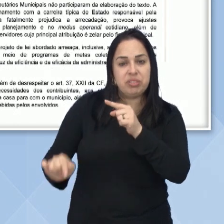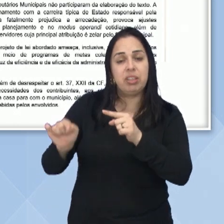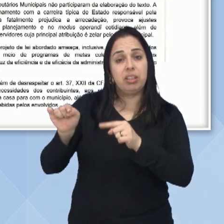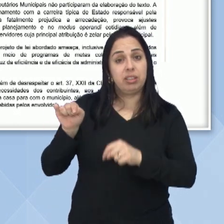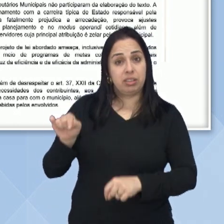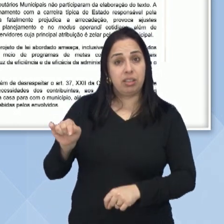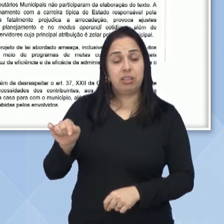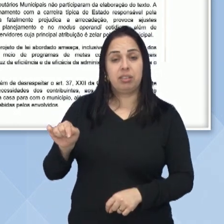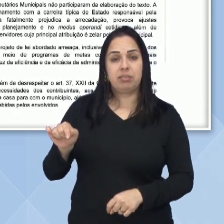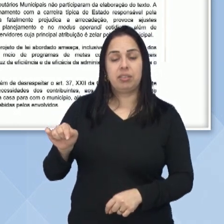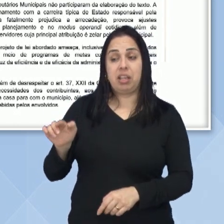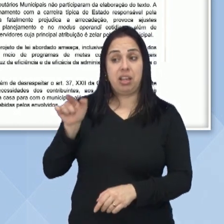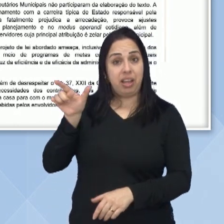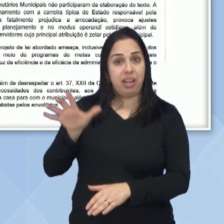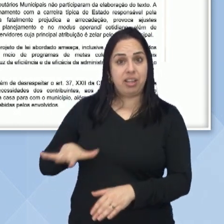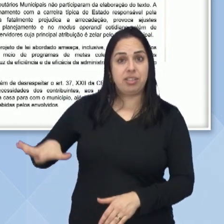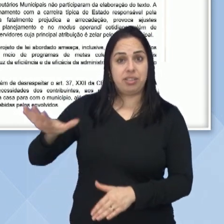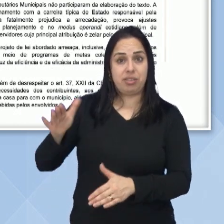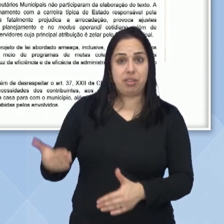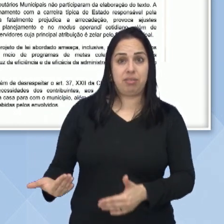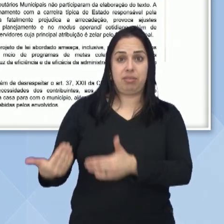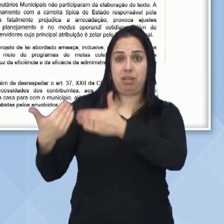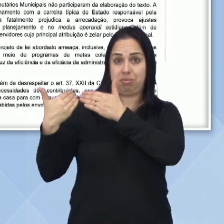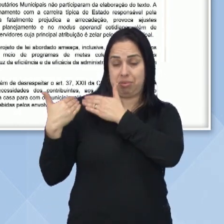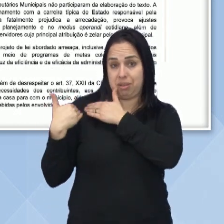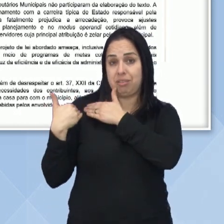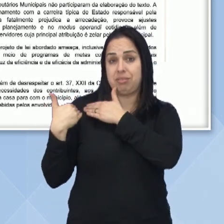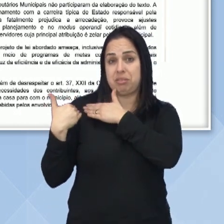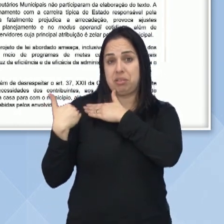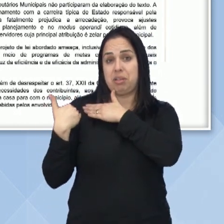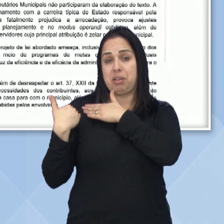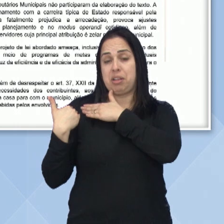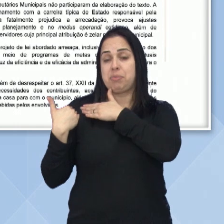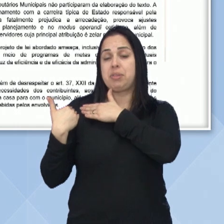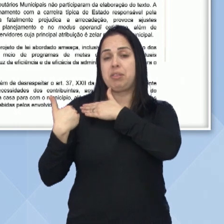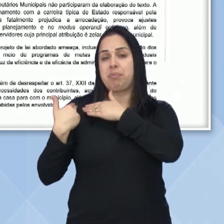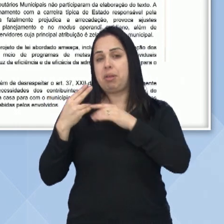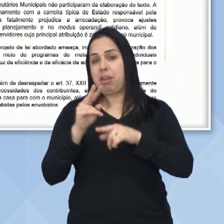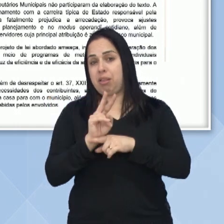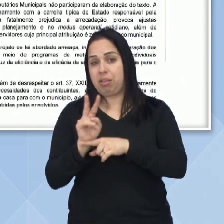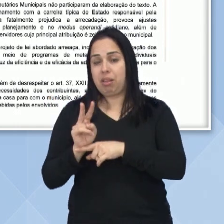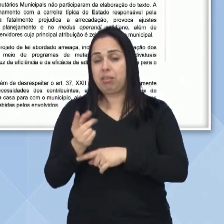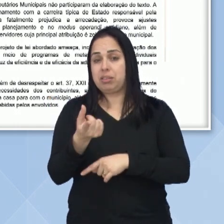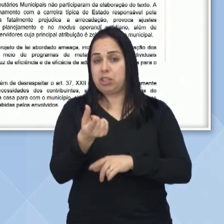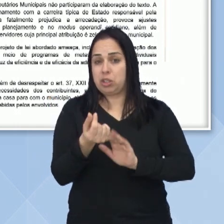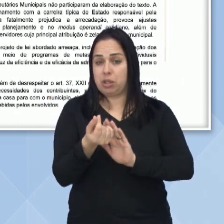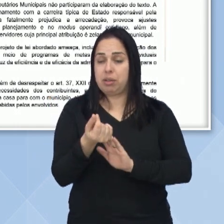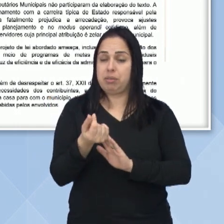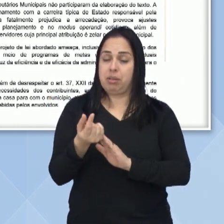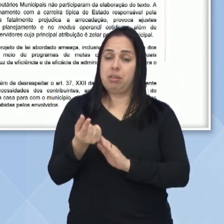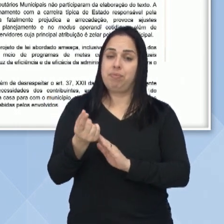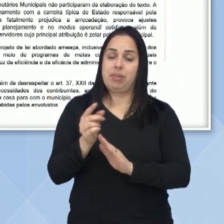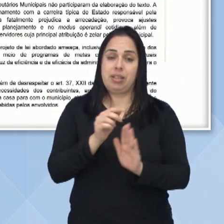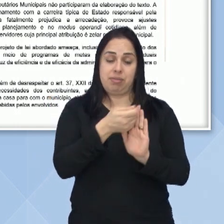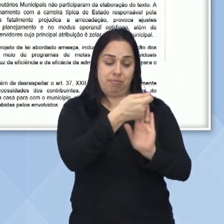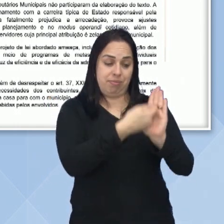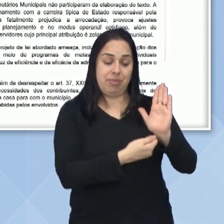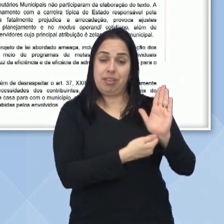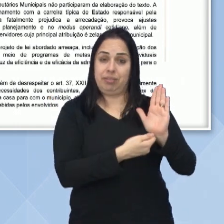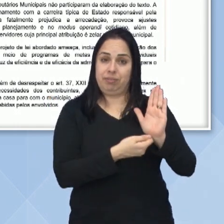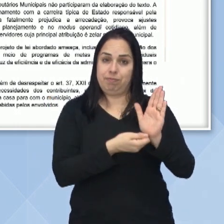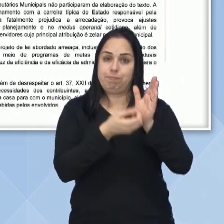Estado responsável pela gestão tributária fatalmente prejudica a